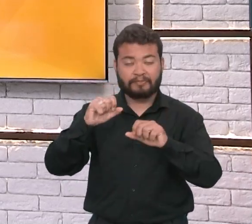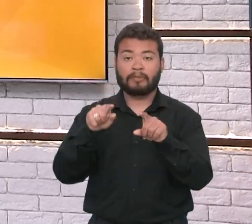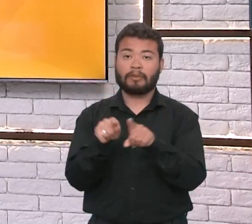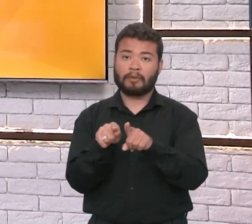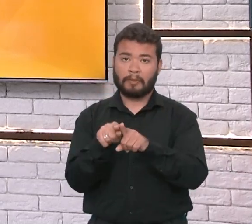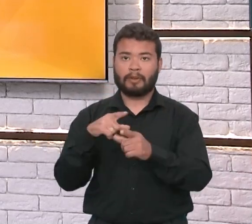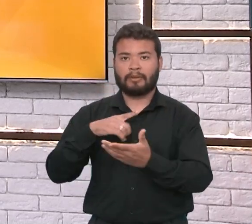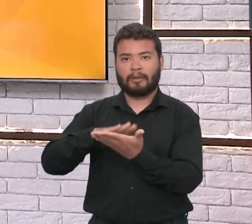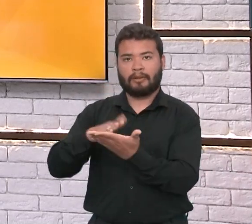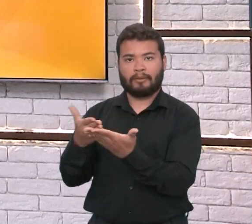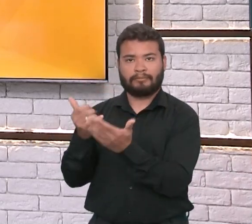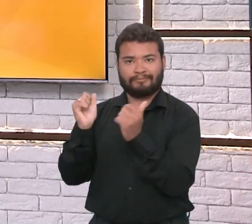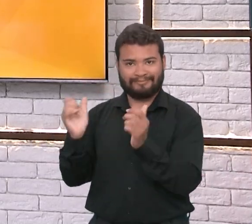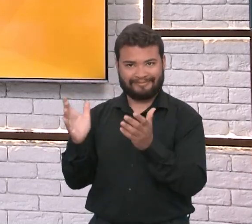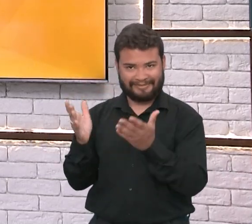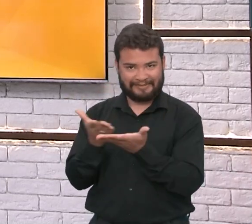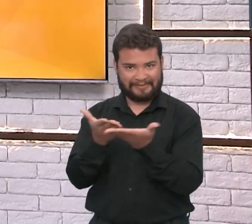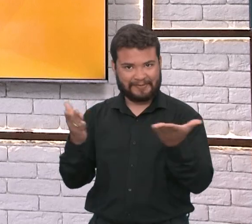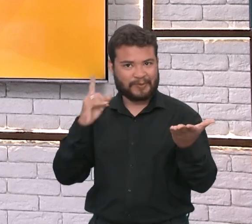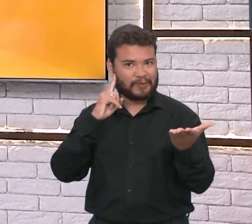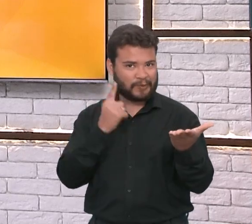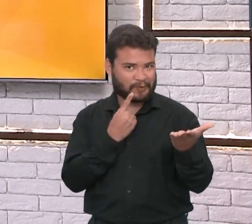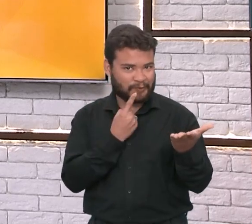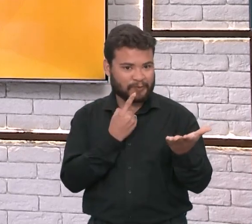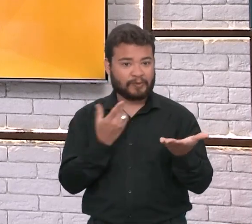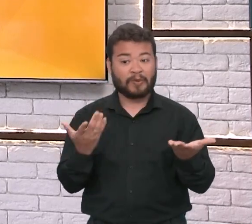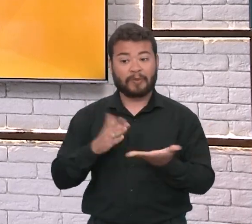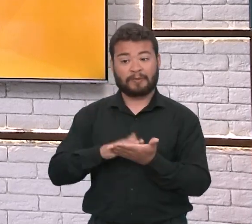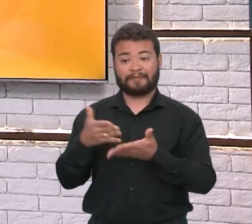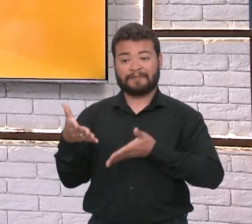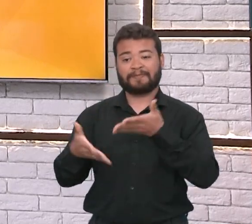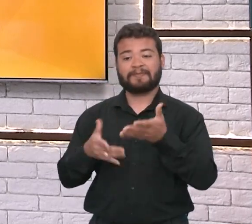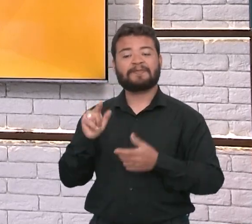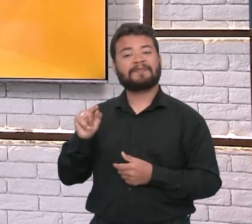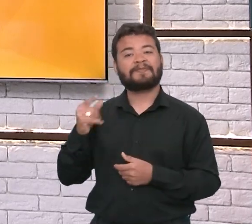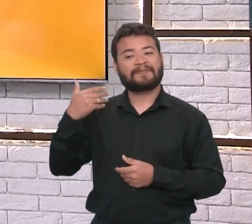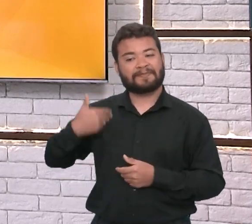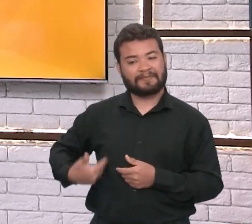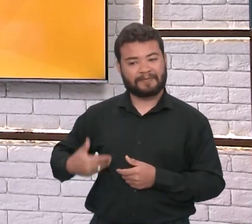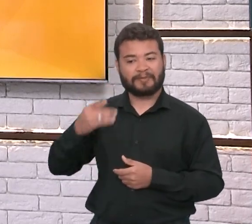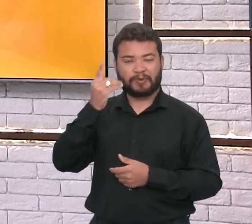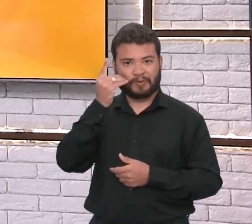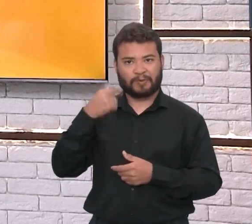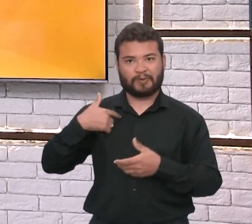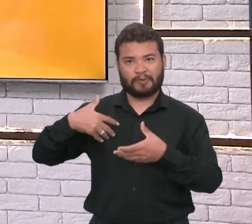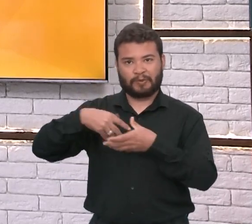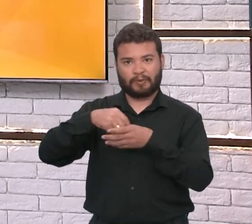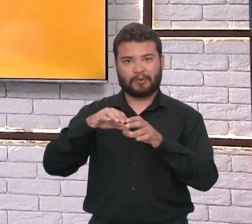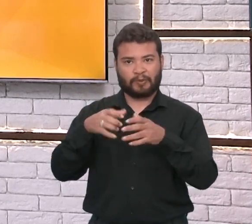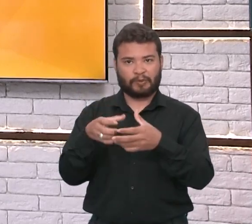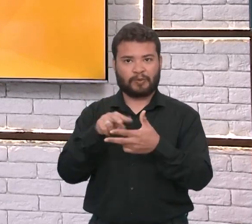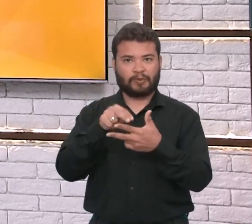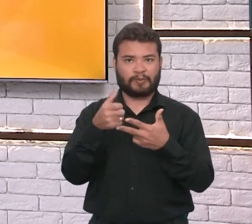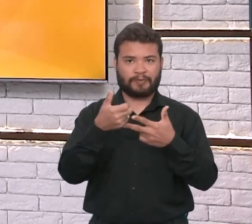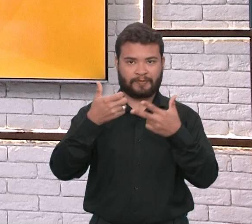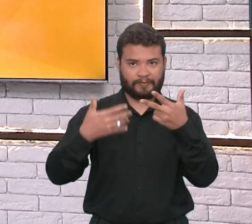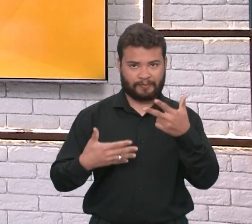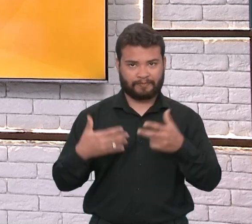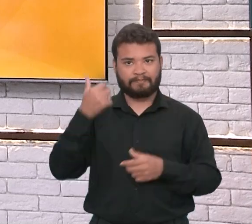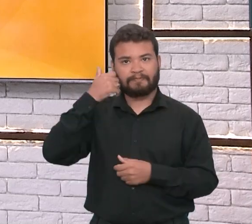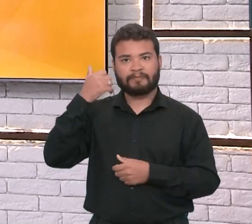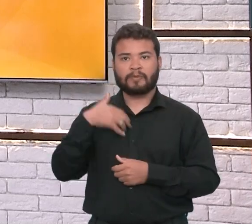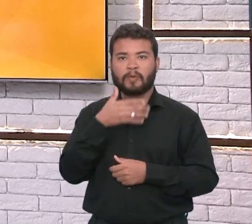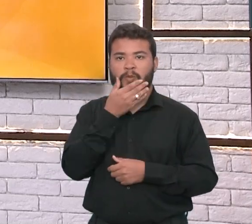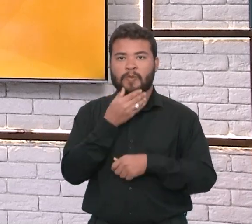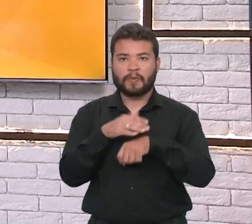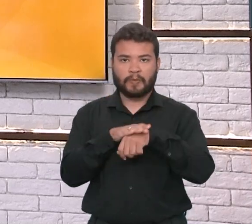da acessibilidade em Libras para o público surdo. O intérprete de Libras que está com a gente é o Diogo Marques, integrante do Labitave, e ele se descreve como um